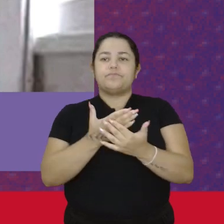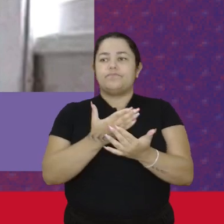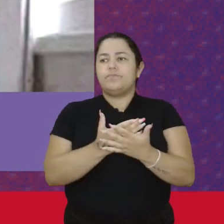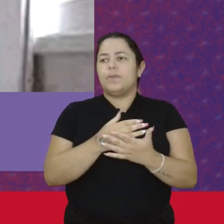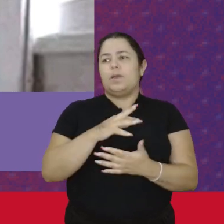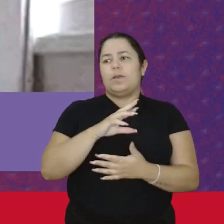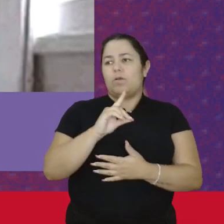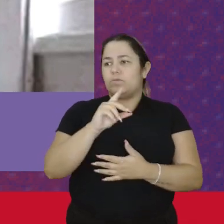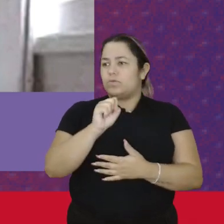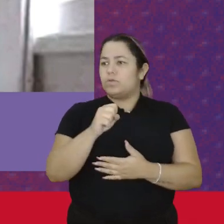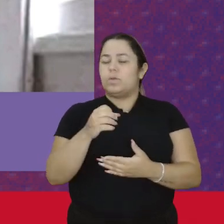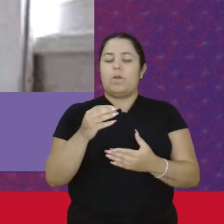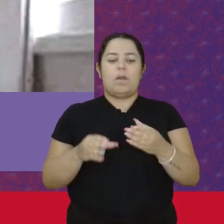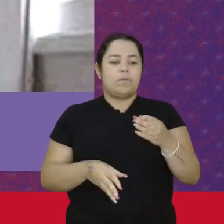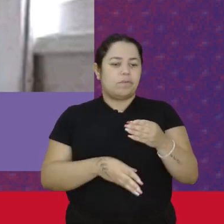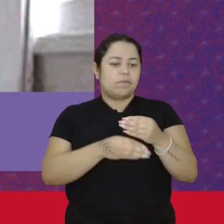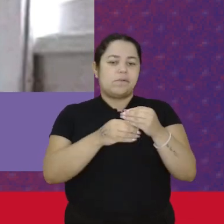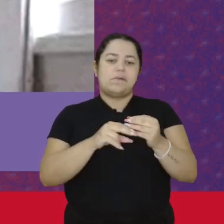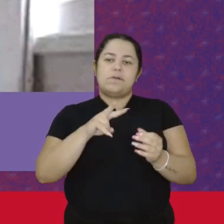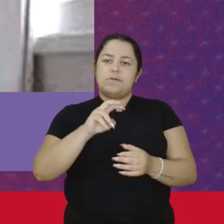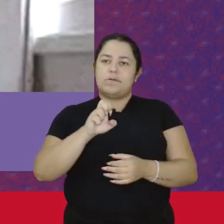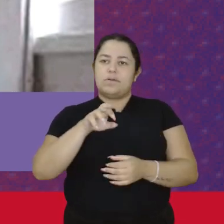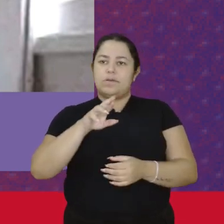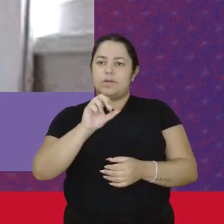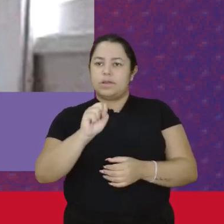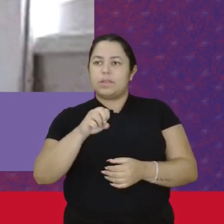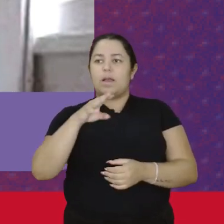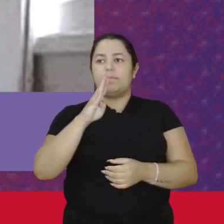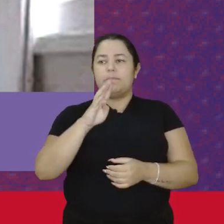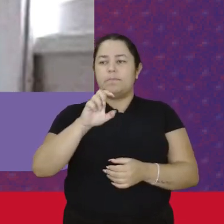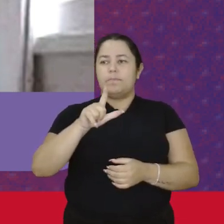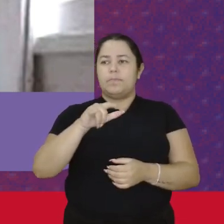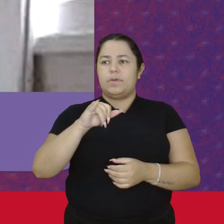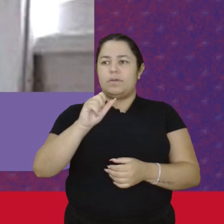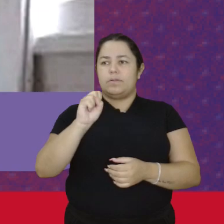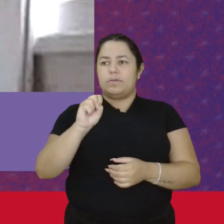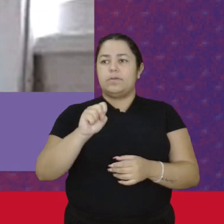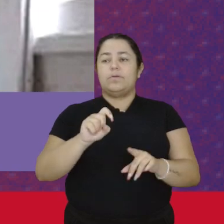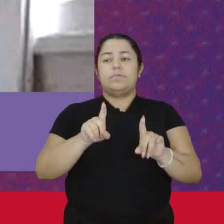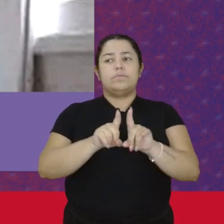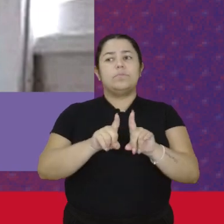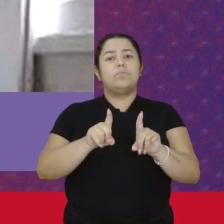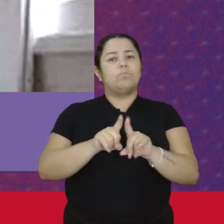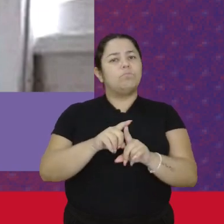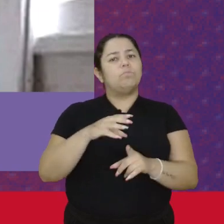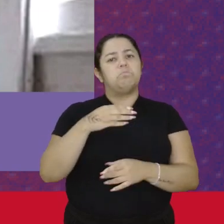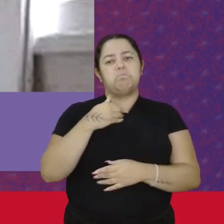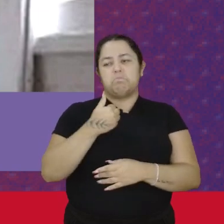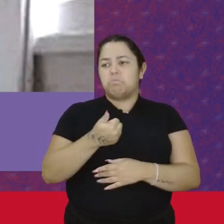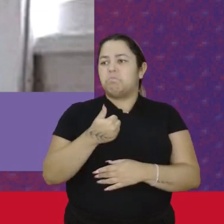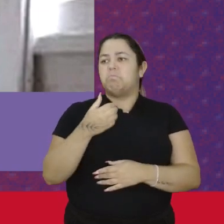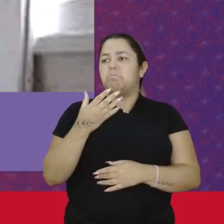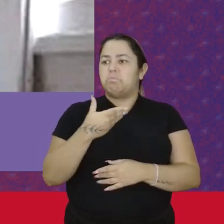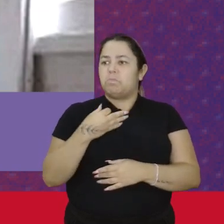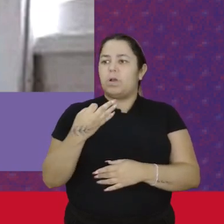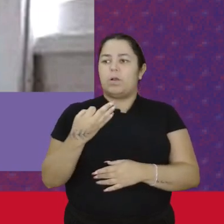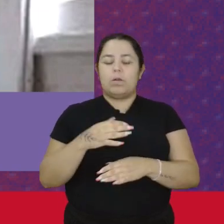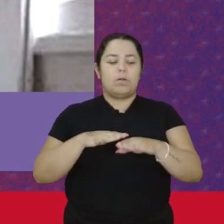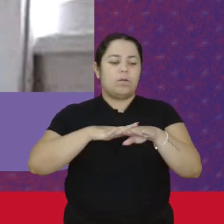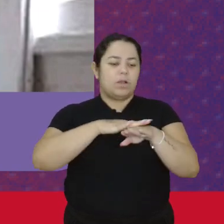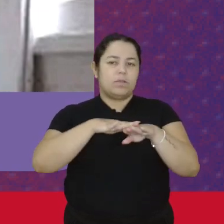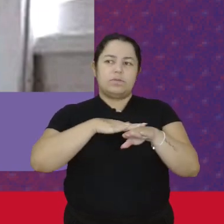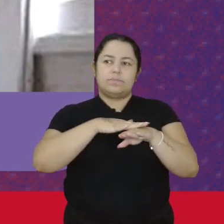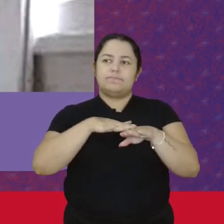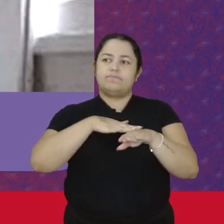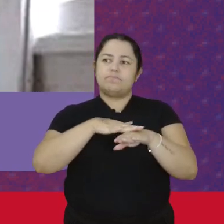as contribuições da Vera, todas as contribuições da Melinha, e foi ótimo conversar com